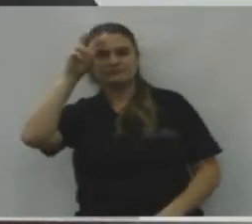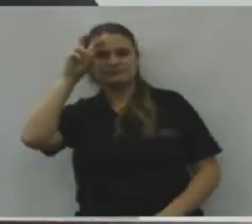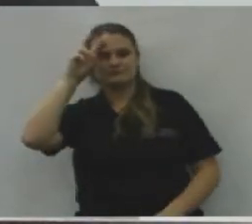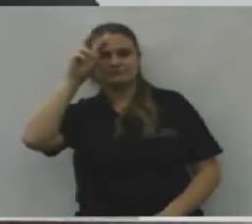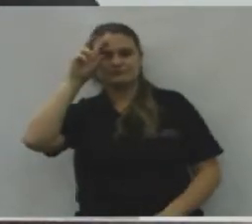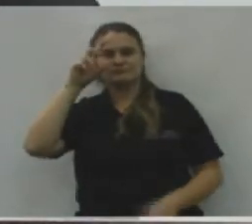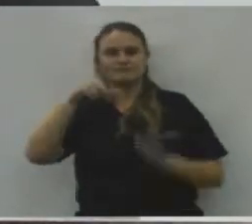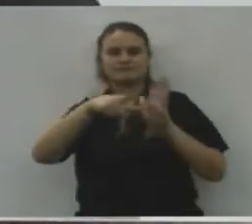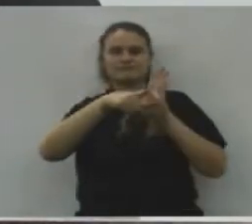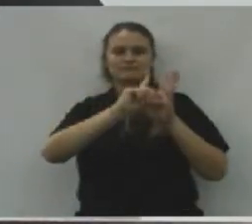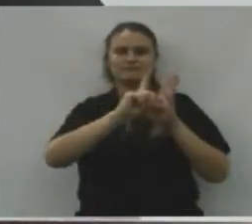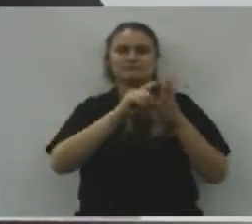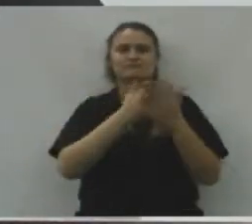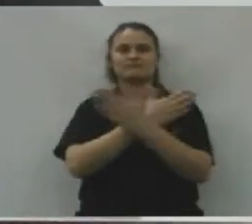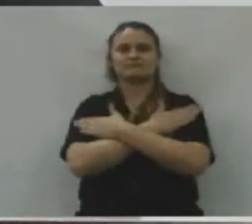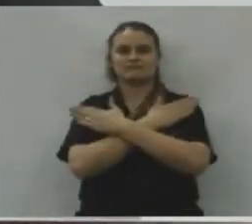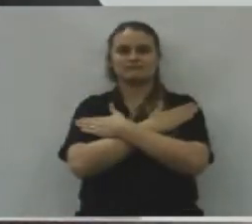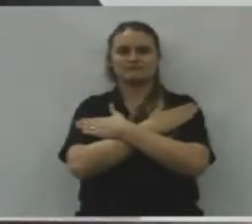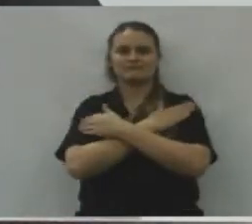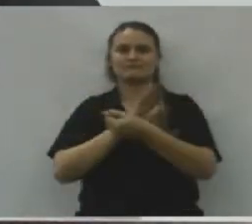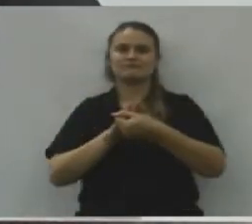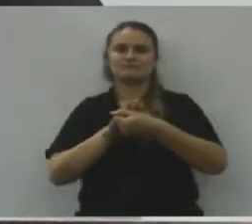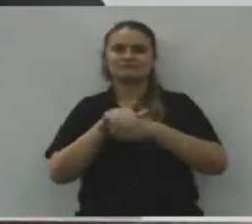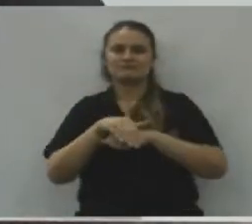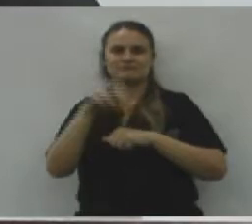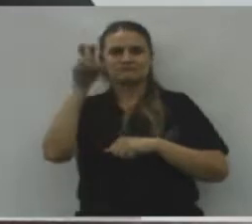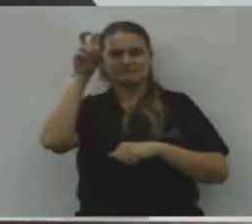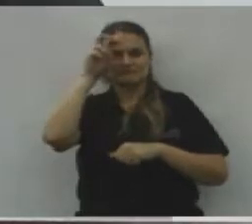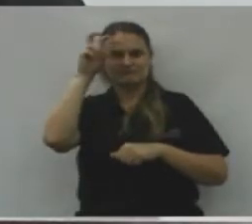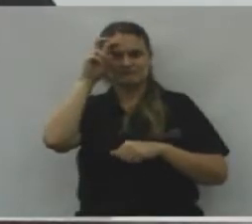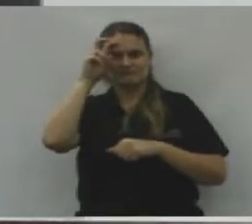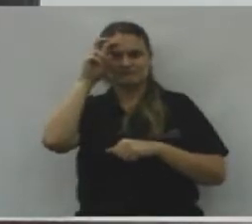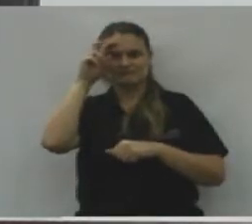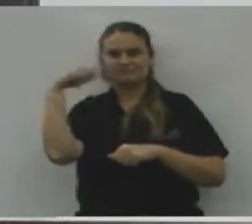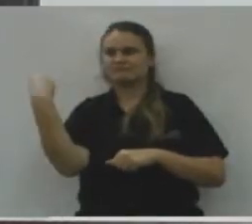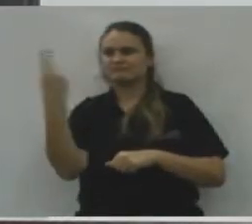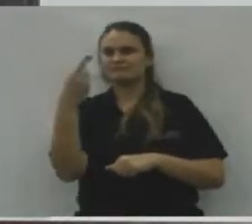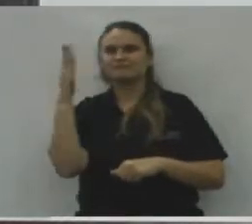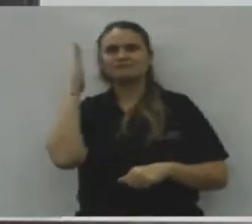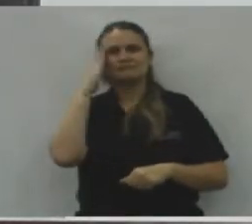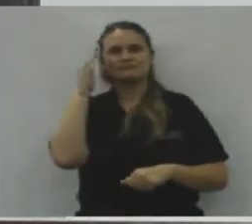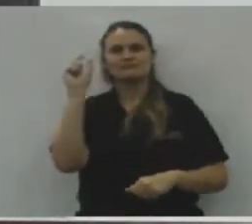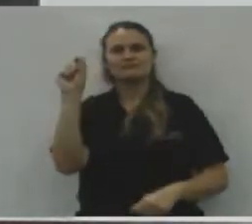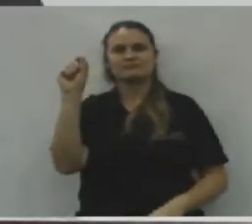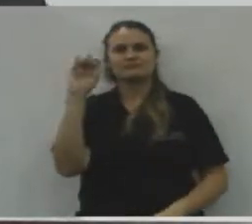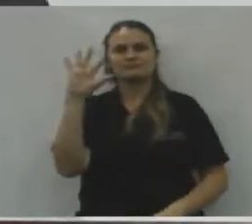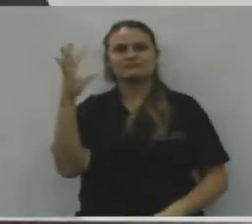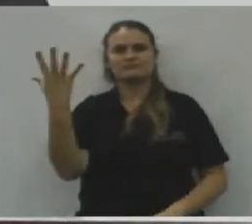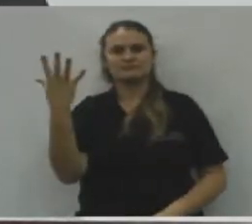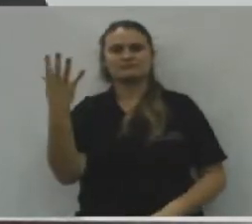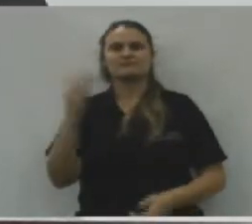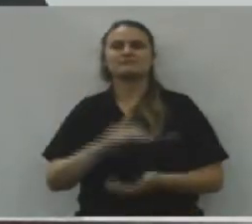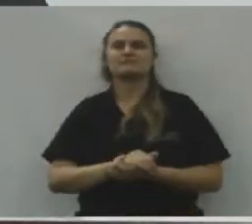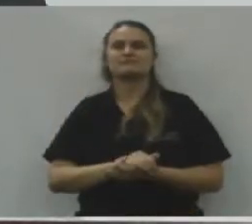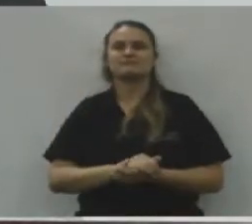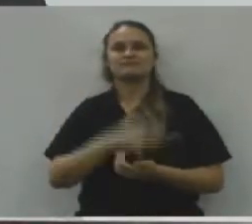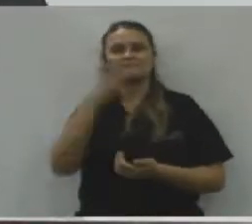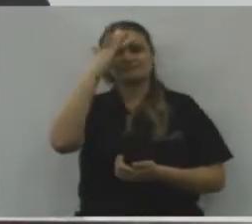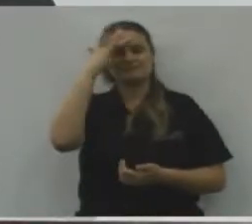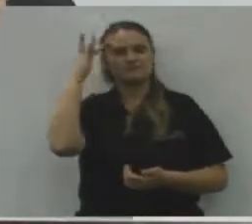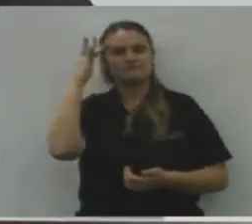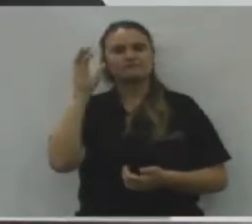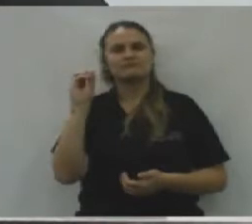dia antes do feriado, e na parte da noite, na quinta-feira, antes de um feriado, todos nós sabemos o que acontece num feriado prolongado,